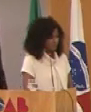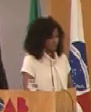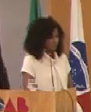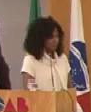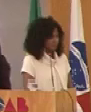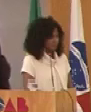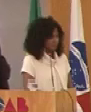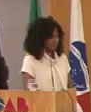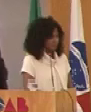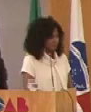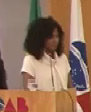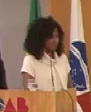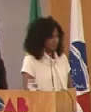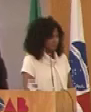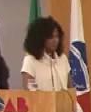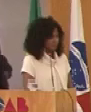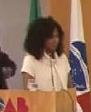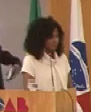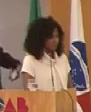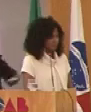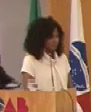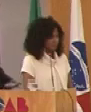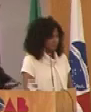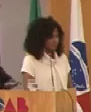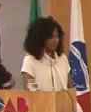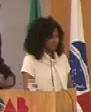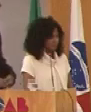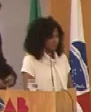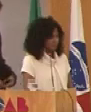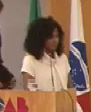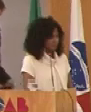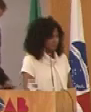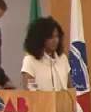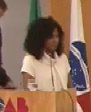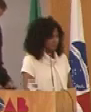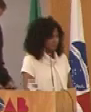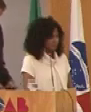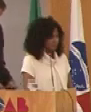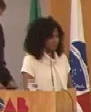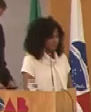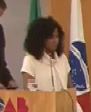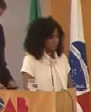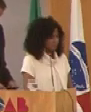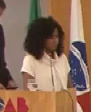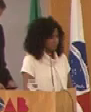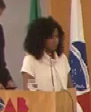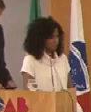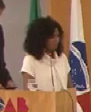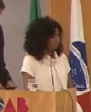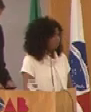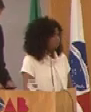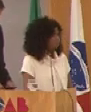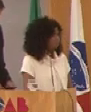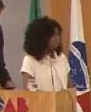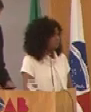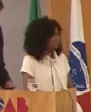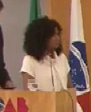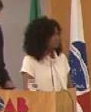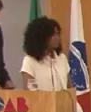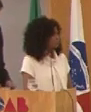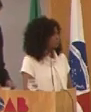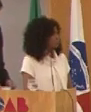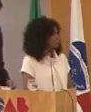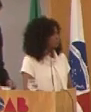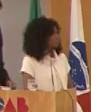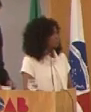da fé. Essa liberdade nos torna livres para amar e praticar a justiça e nos impede